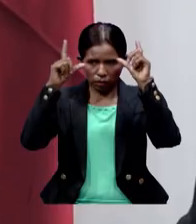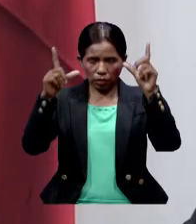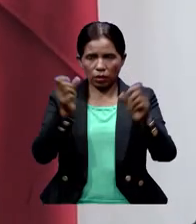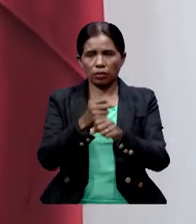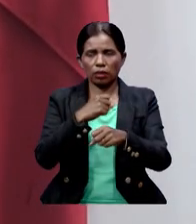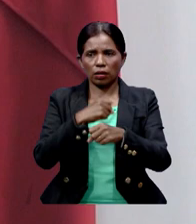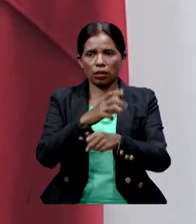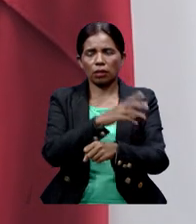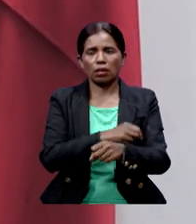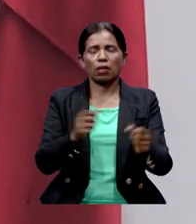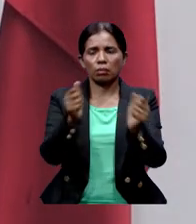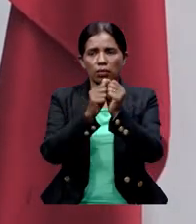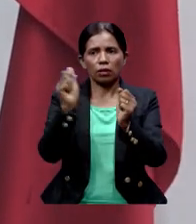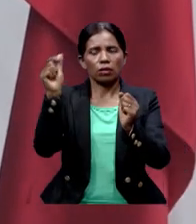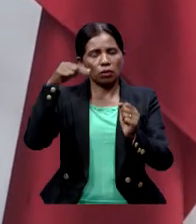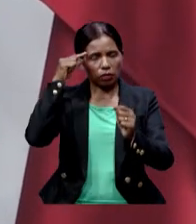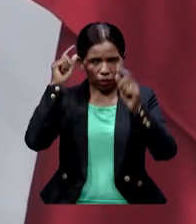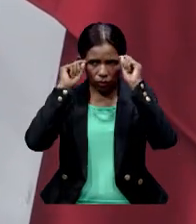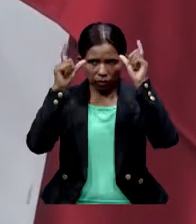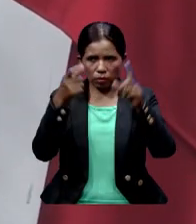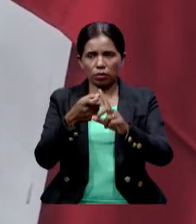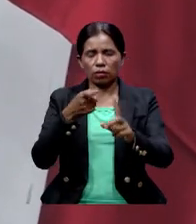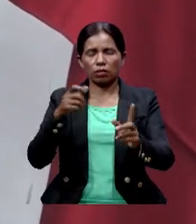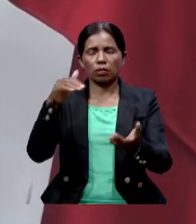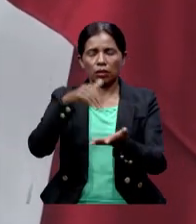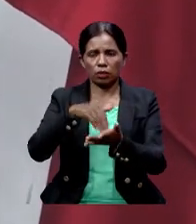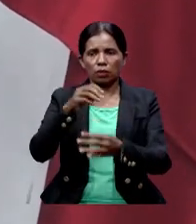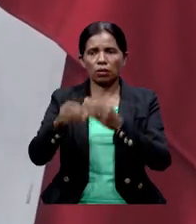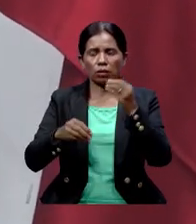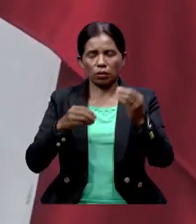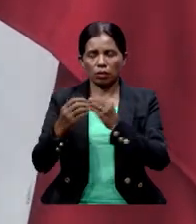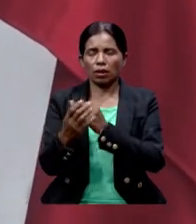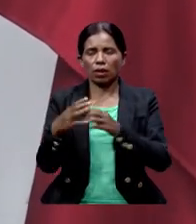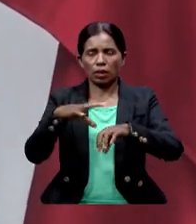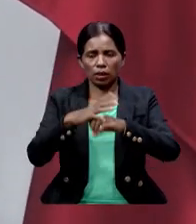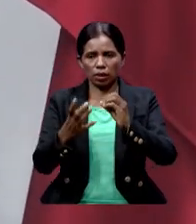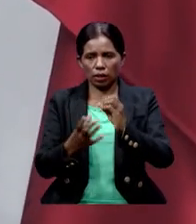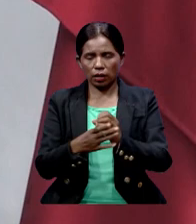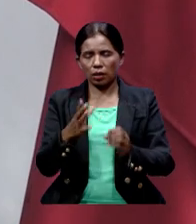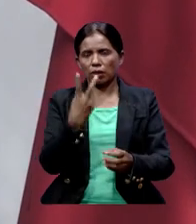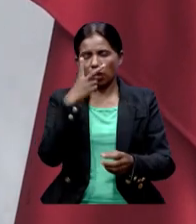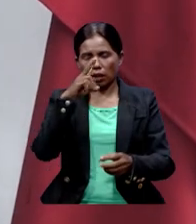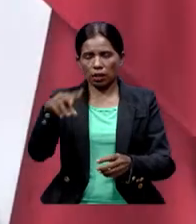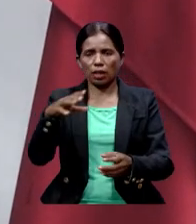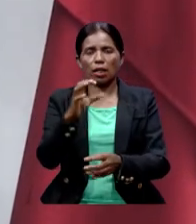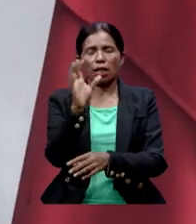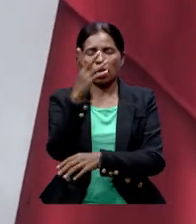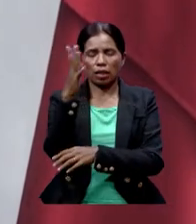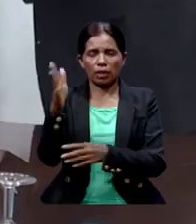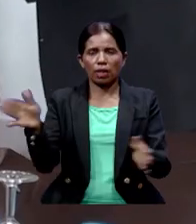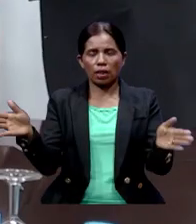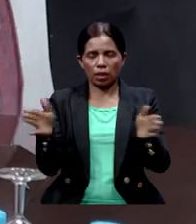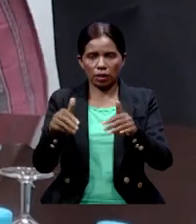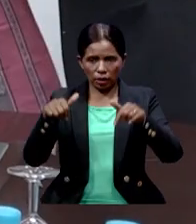halo pesquisa amutu ko governo Timor-Leste, liu estudo ko nova qualidade rai, uri determina Aihorish sida nebe makapar horai